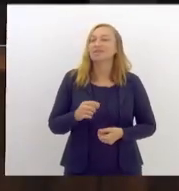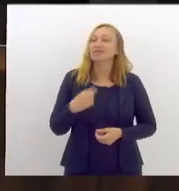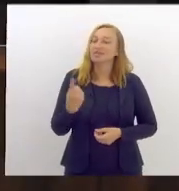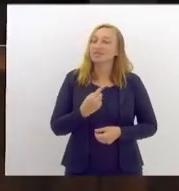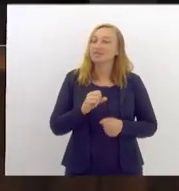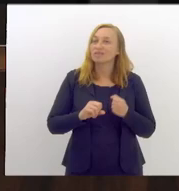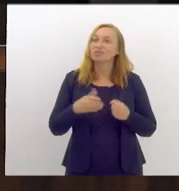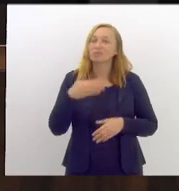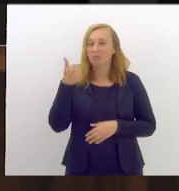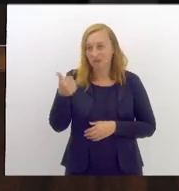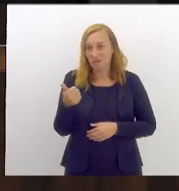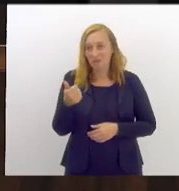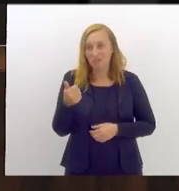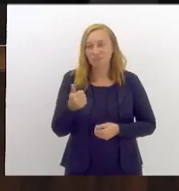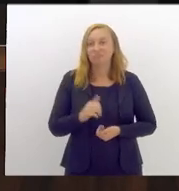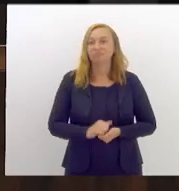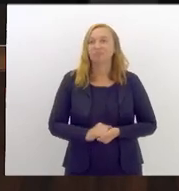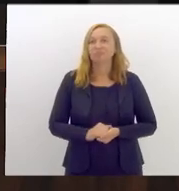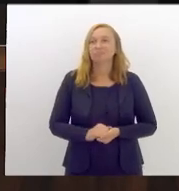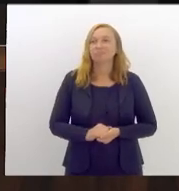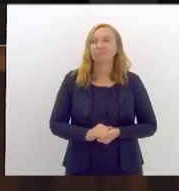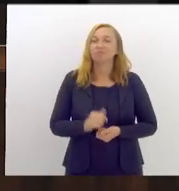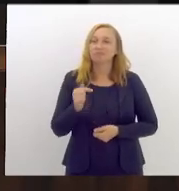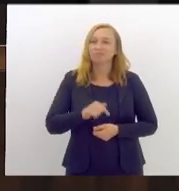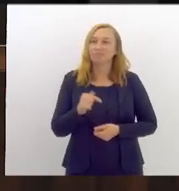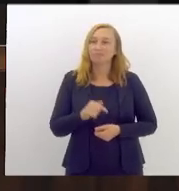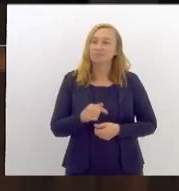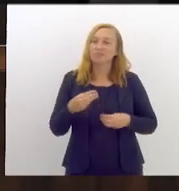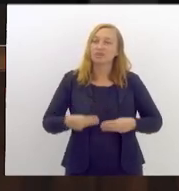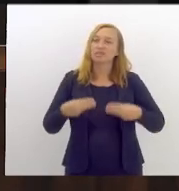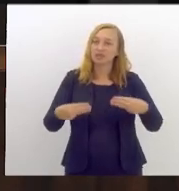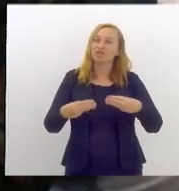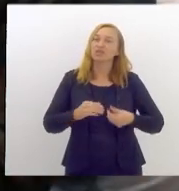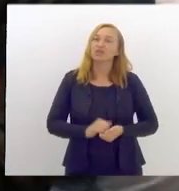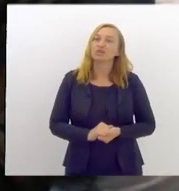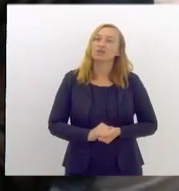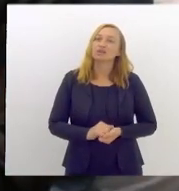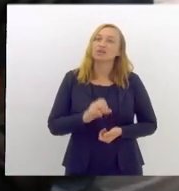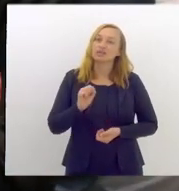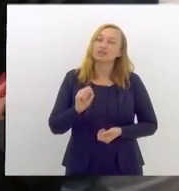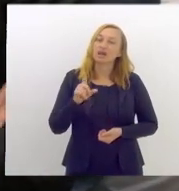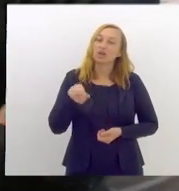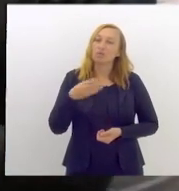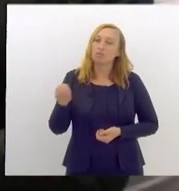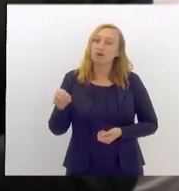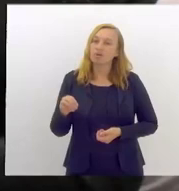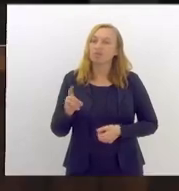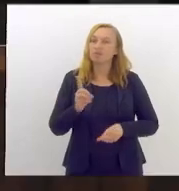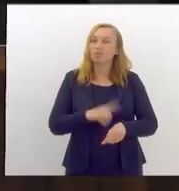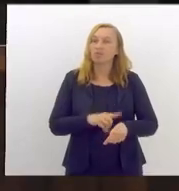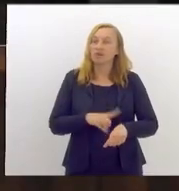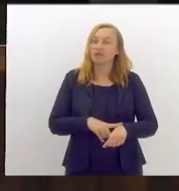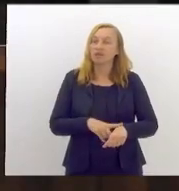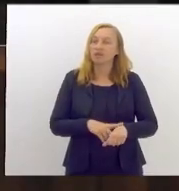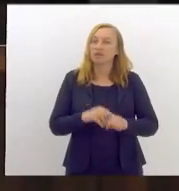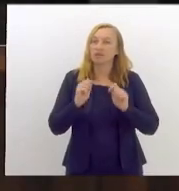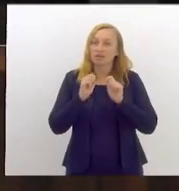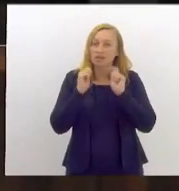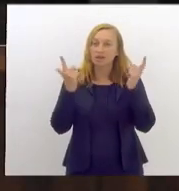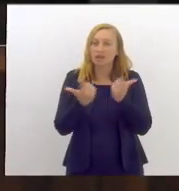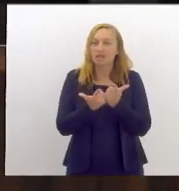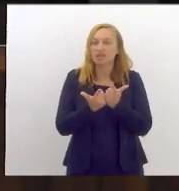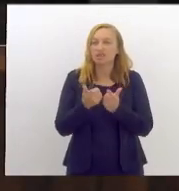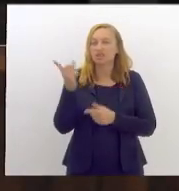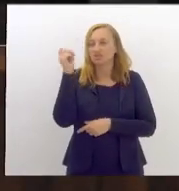a gente fez o melhor a gente aqui Ministro Salomão a gente pegou um momento Assembleia momento